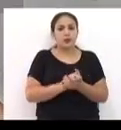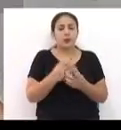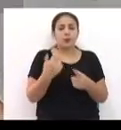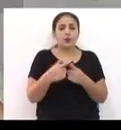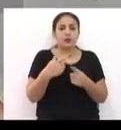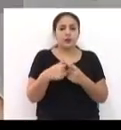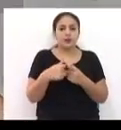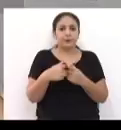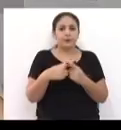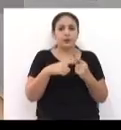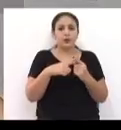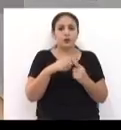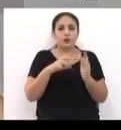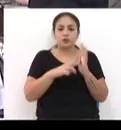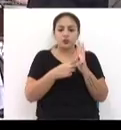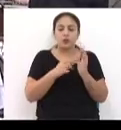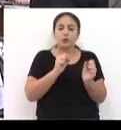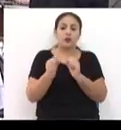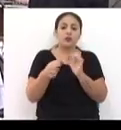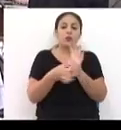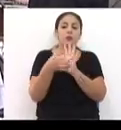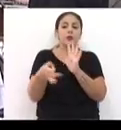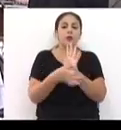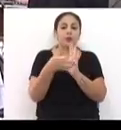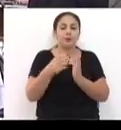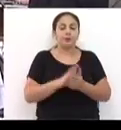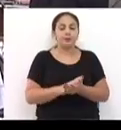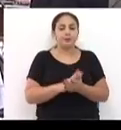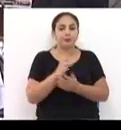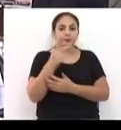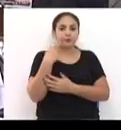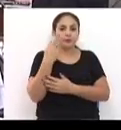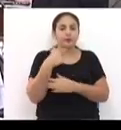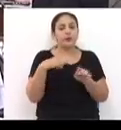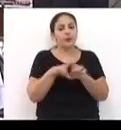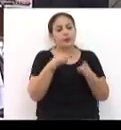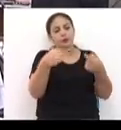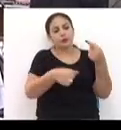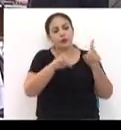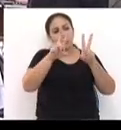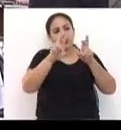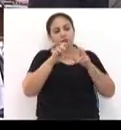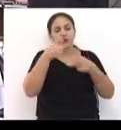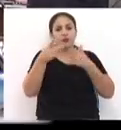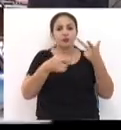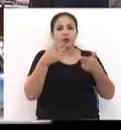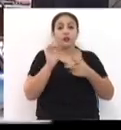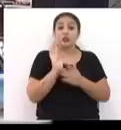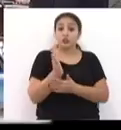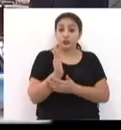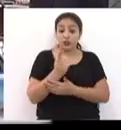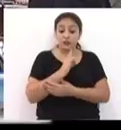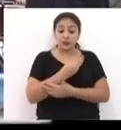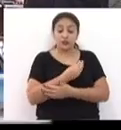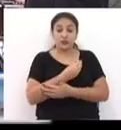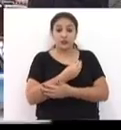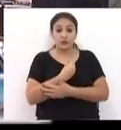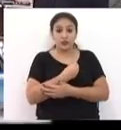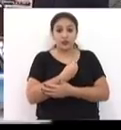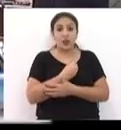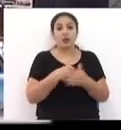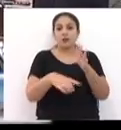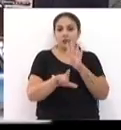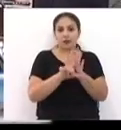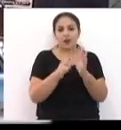Sinduscom pudesse colocar sua posição? Na tribuna, os vereadores também discutiram a questão. Eles comentaram que já existem